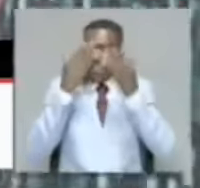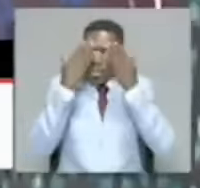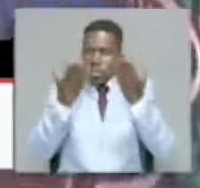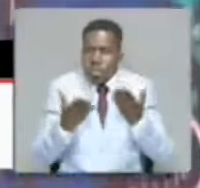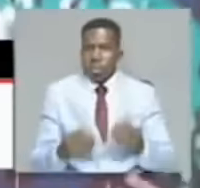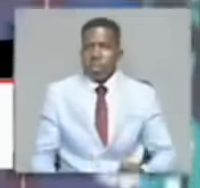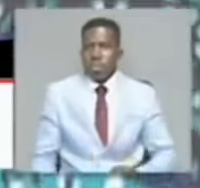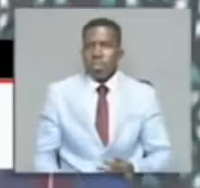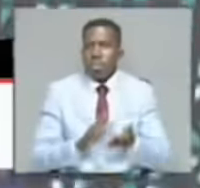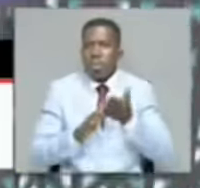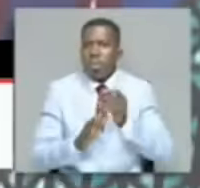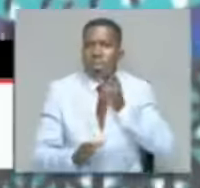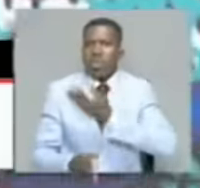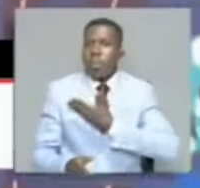tinha?